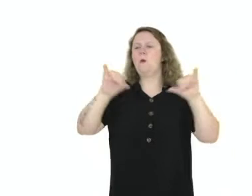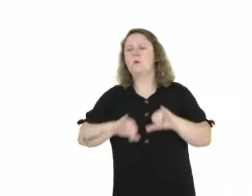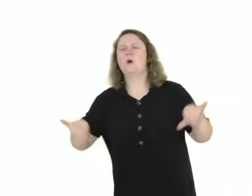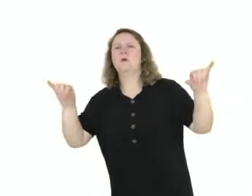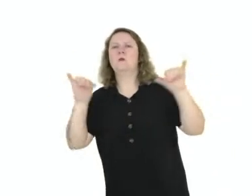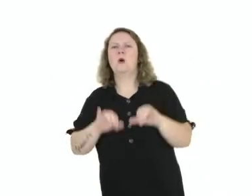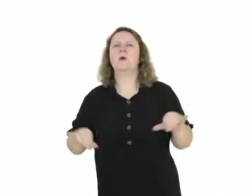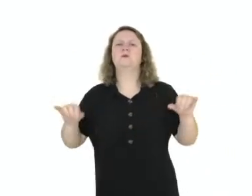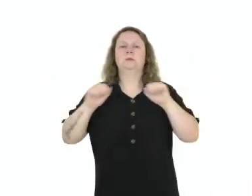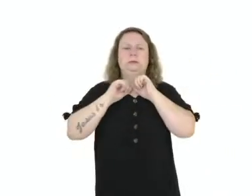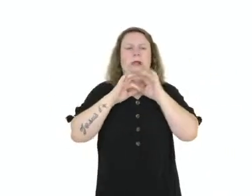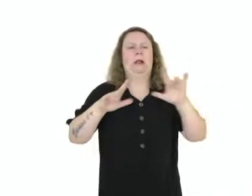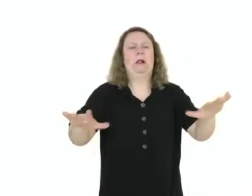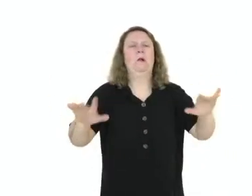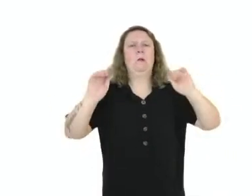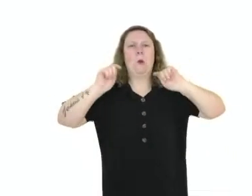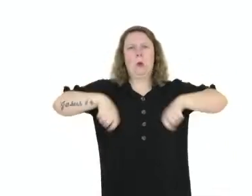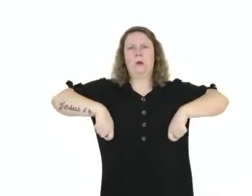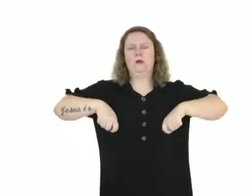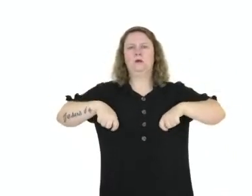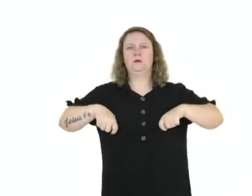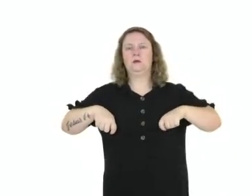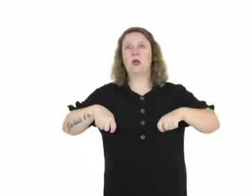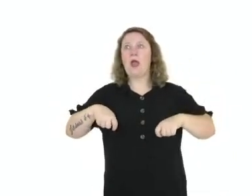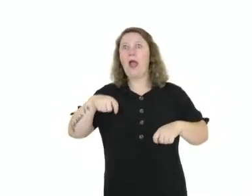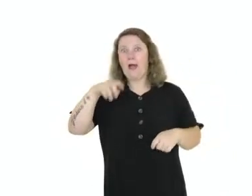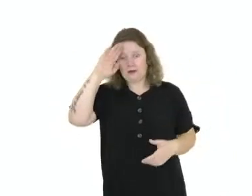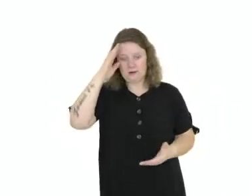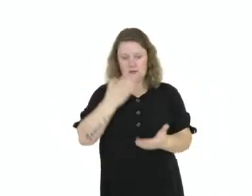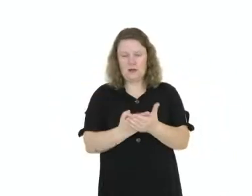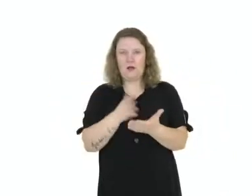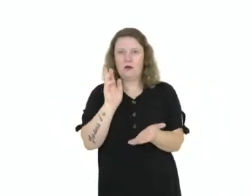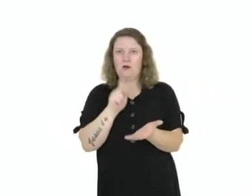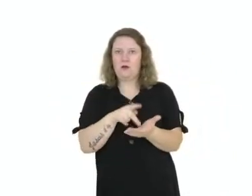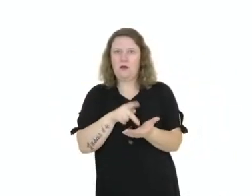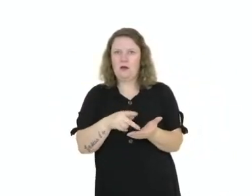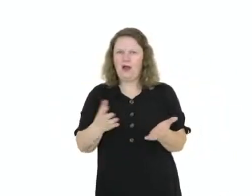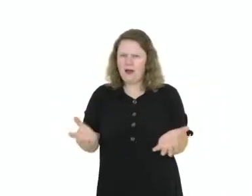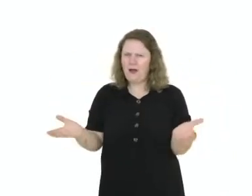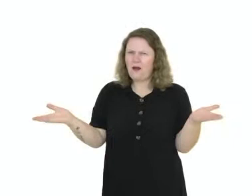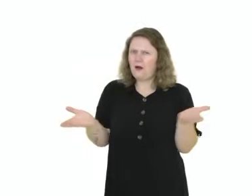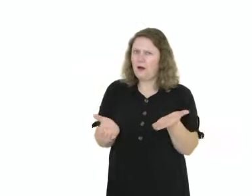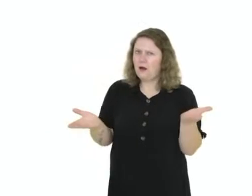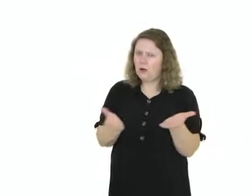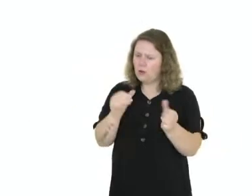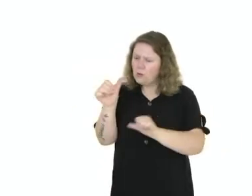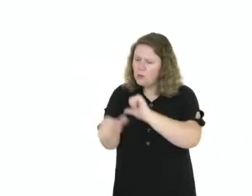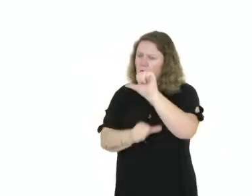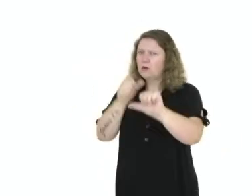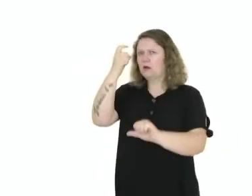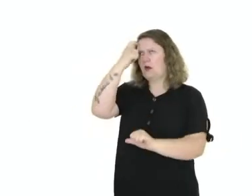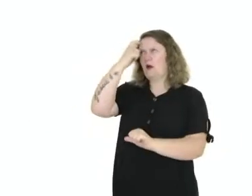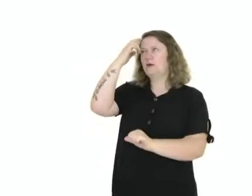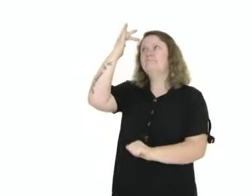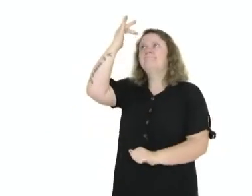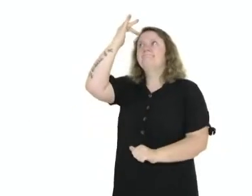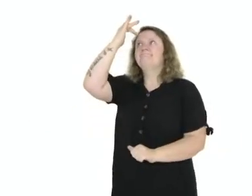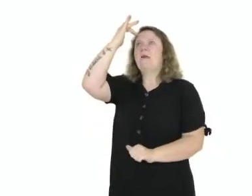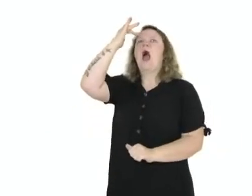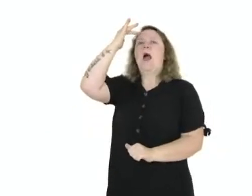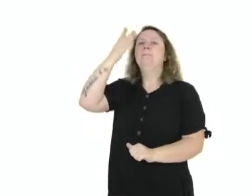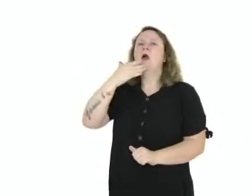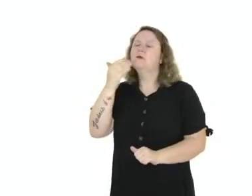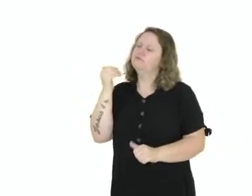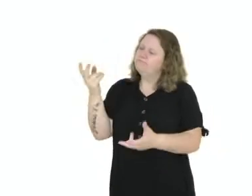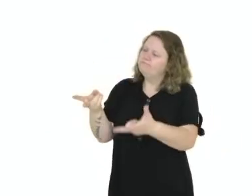eles achavam que necessariamente era real. Agora, estão percebendo que esse critério numérico não vale. E mesmo que